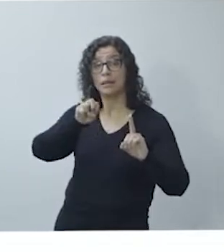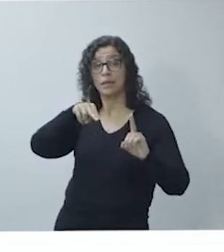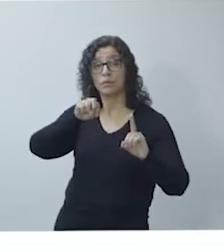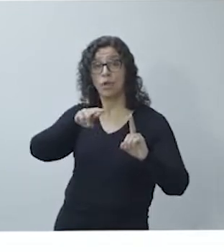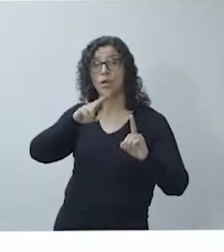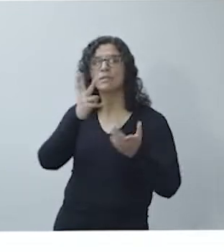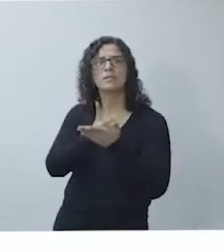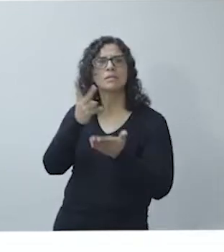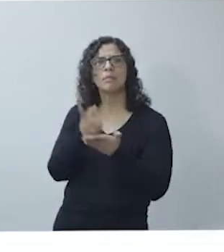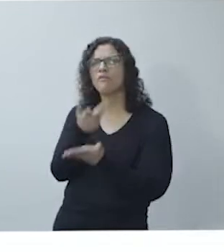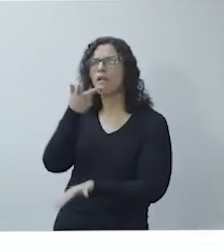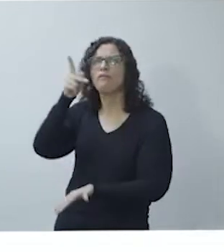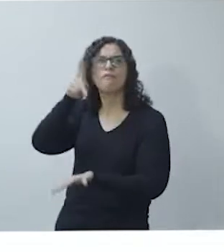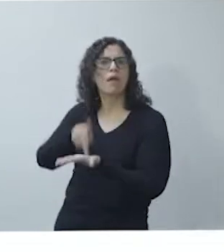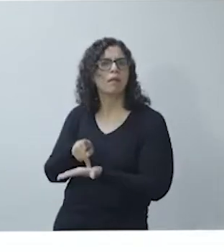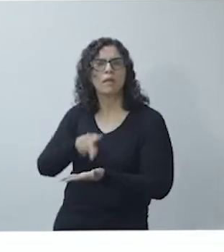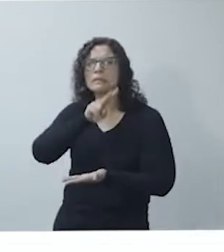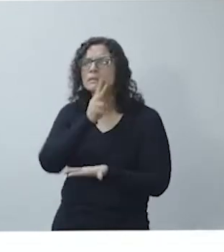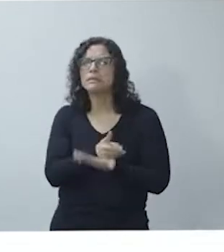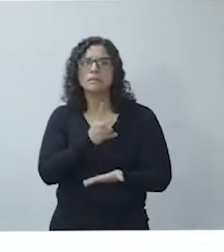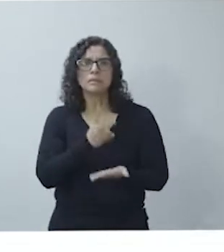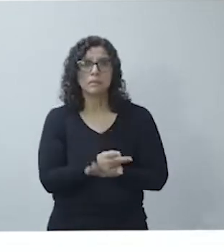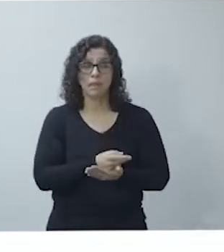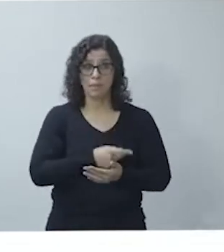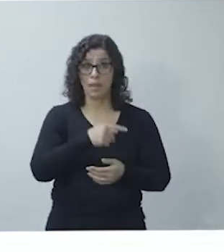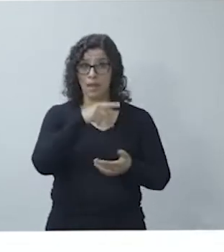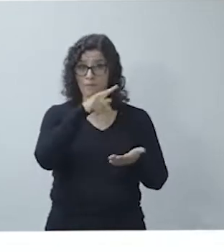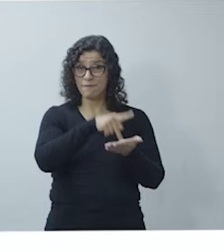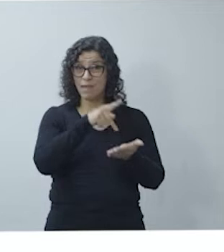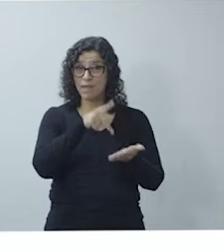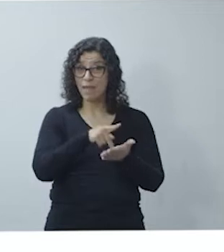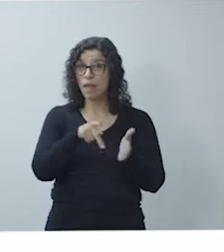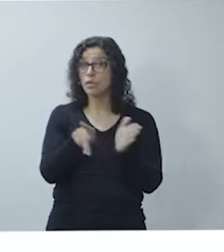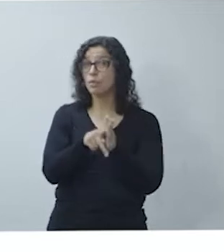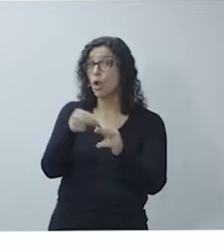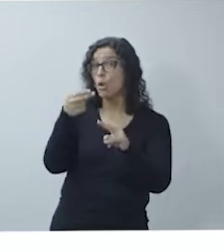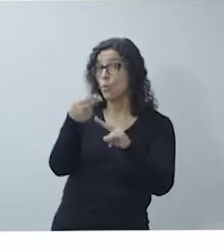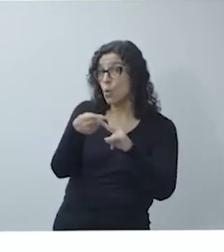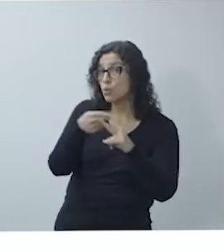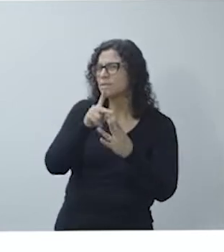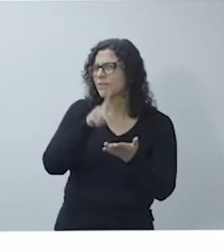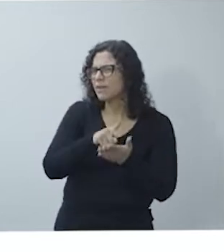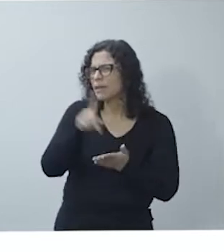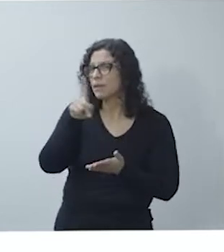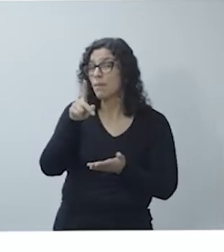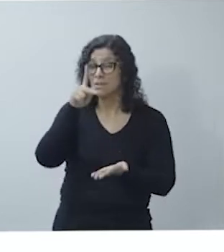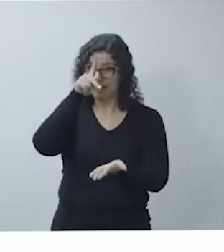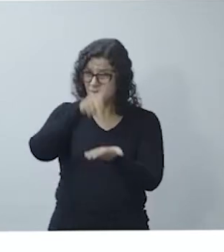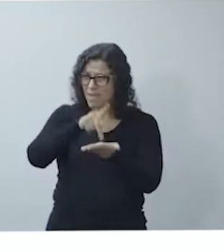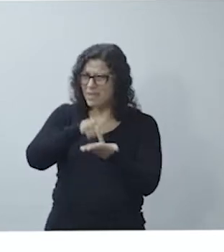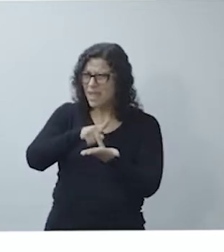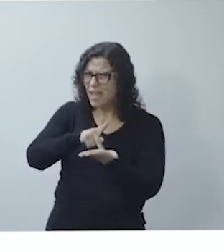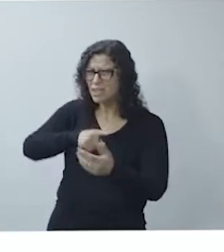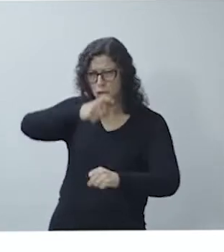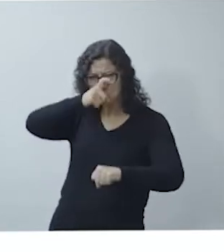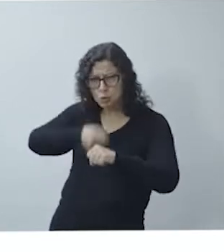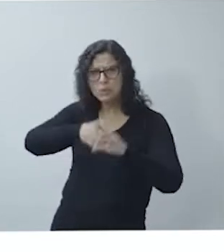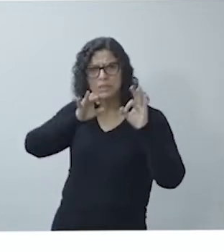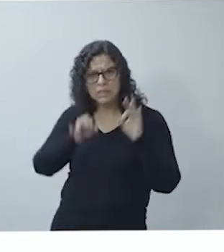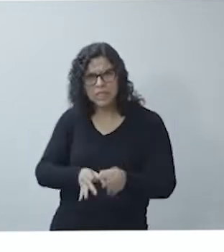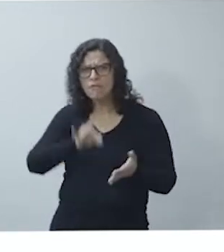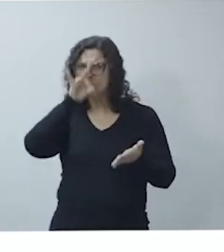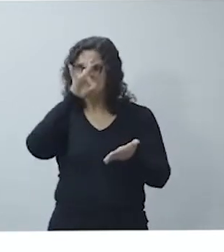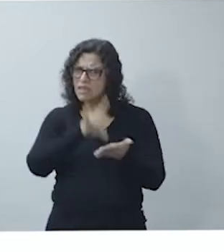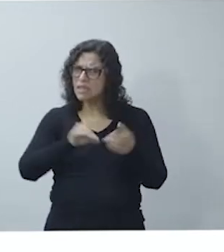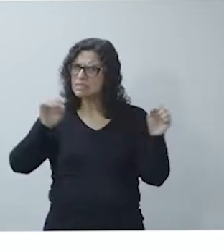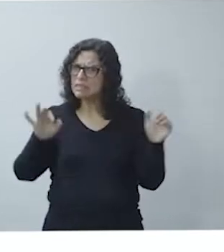a verdade. Não a sua verdade, a verdade útil, mas a verdade verdadeira.